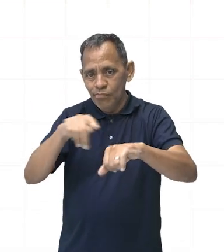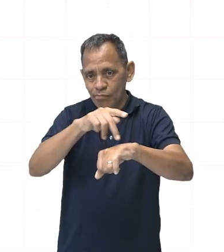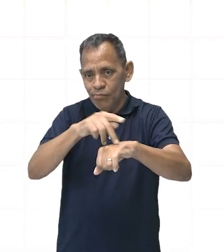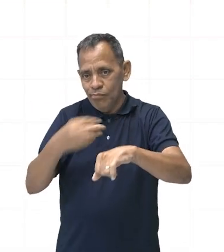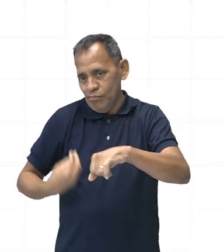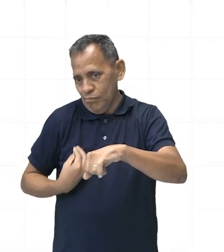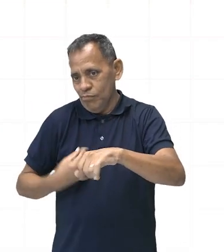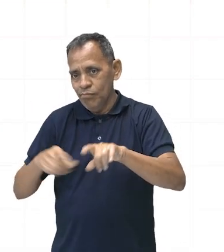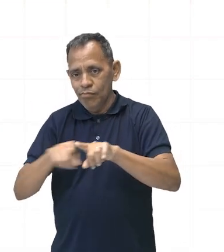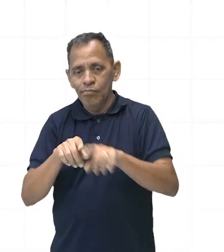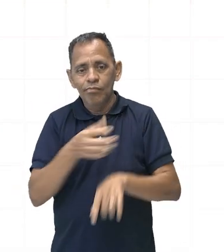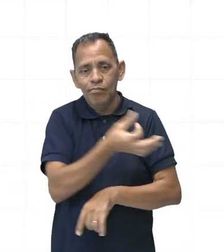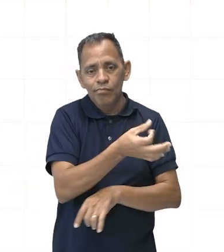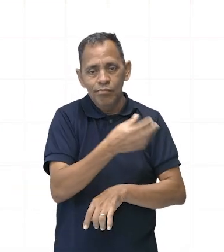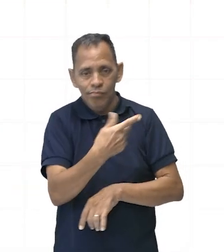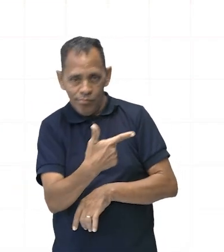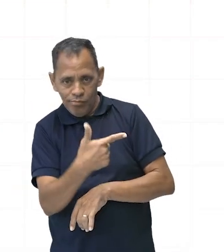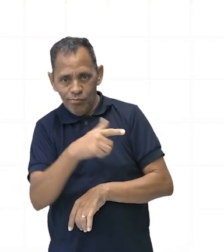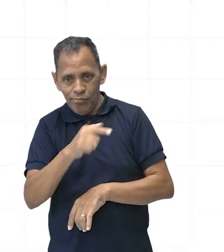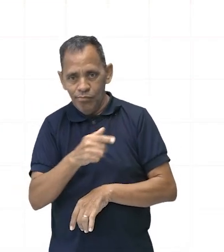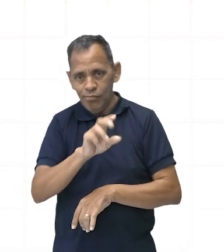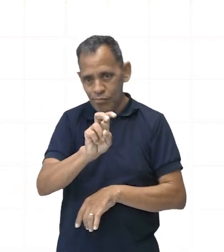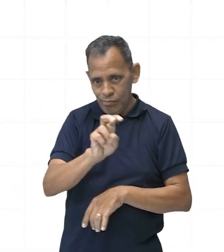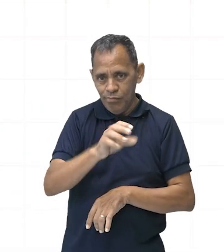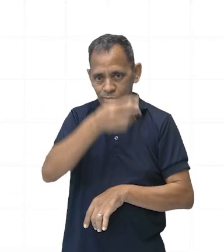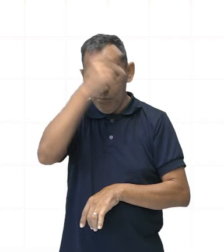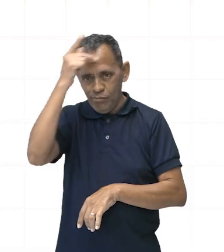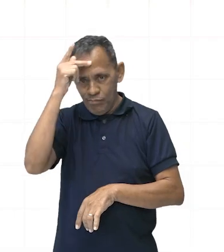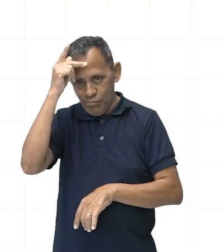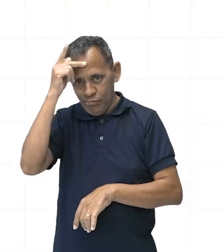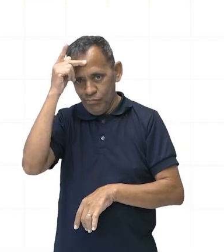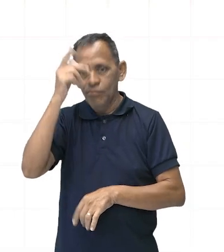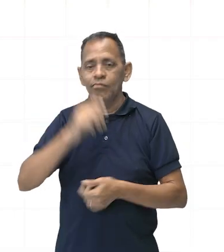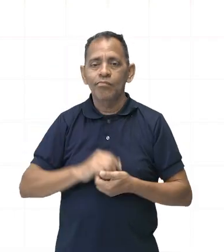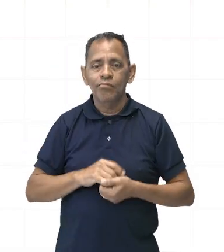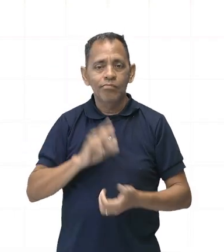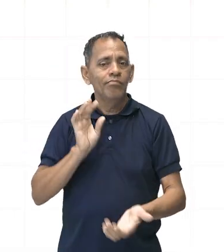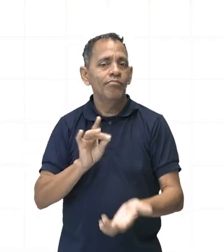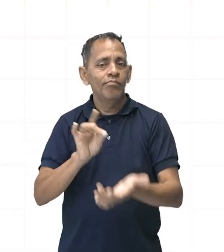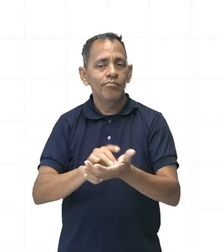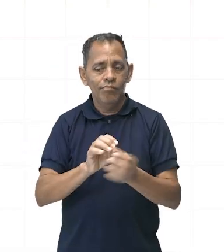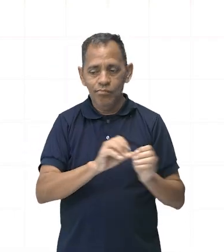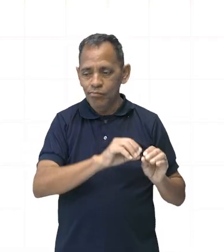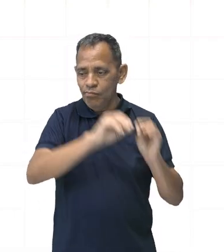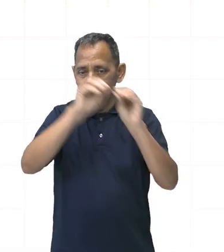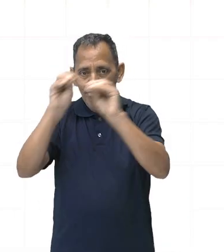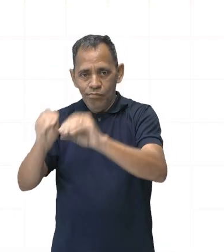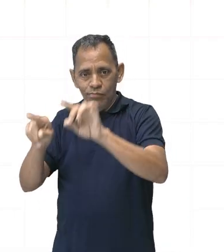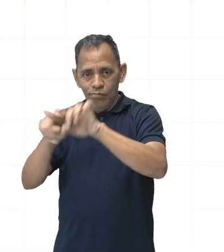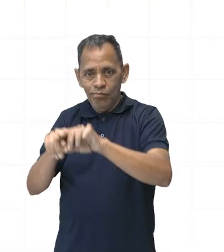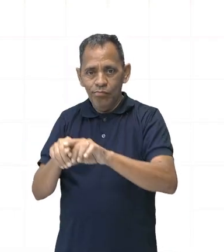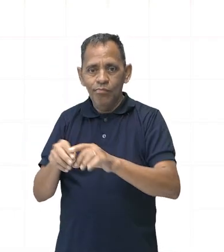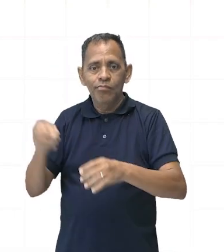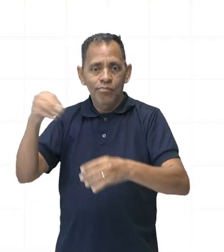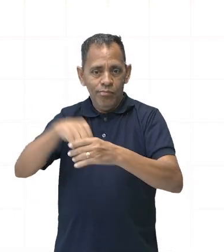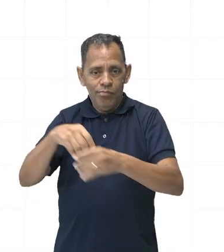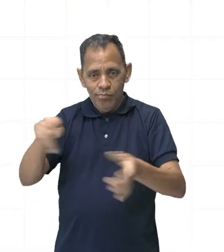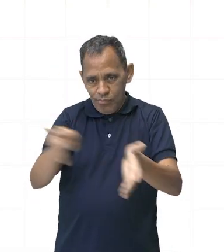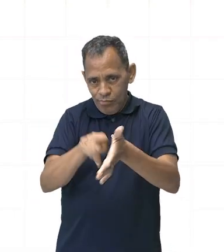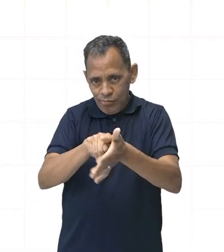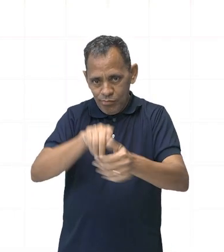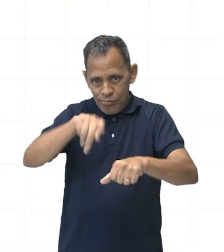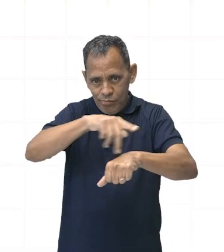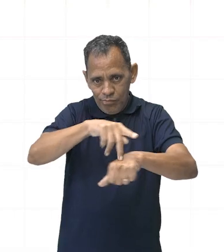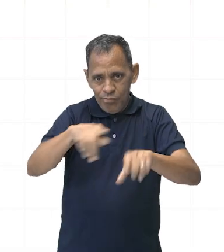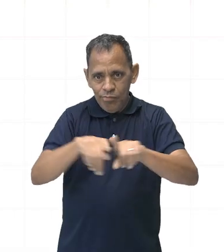observar que 62,5 milhões de pessoas acabaram se deslocando internamente, né? A gente